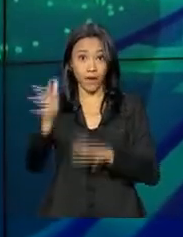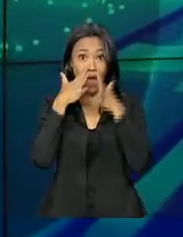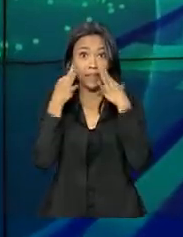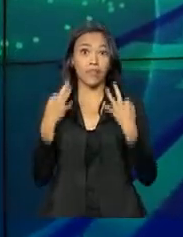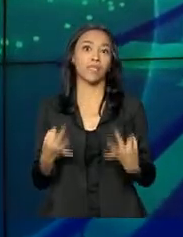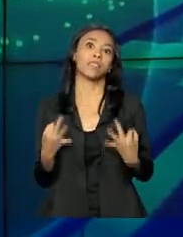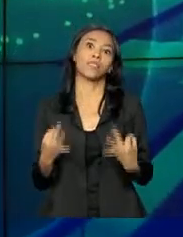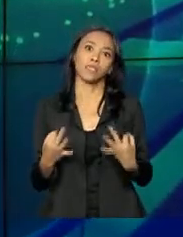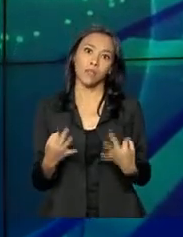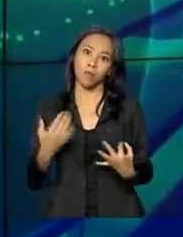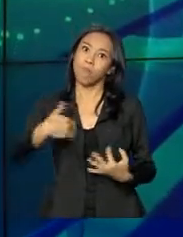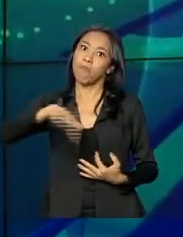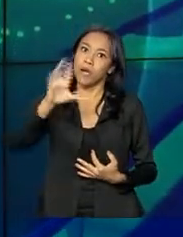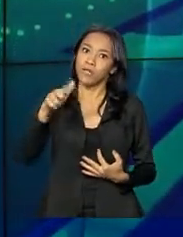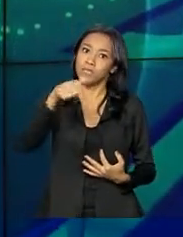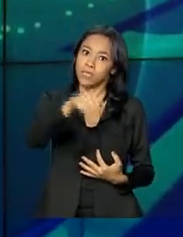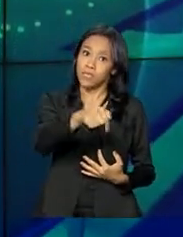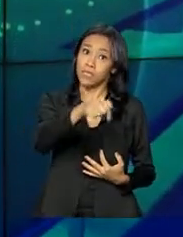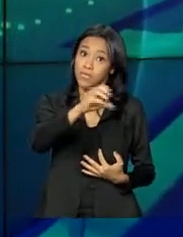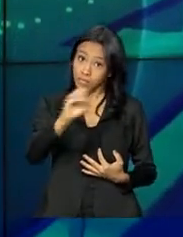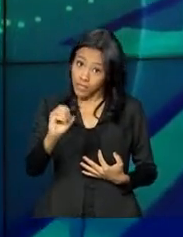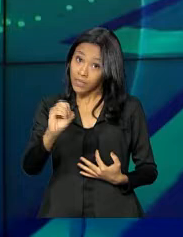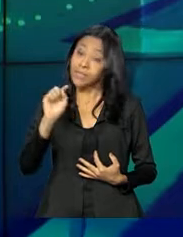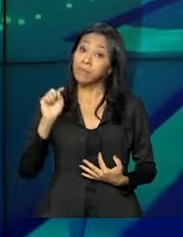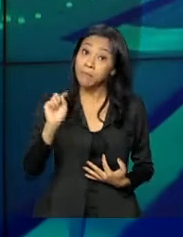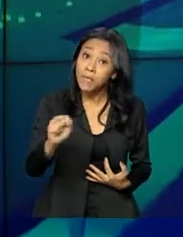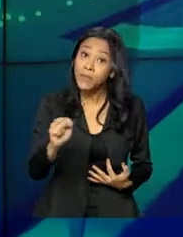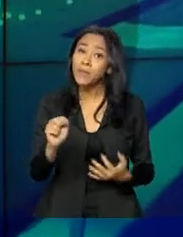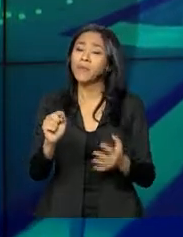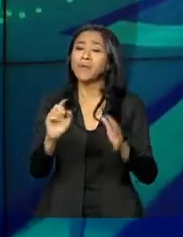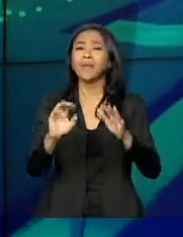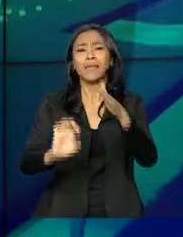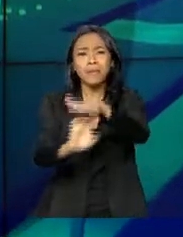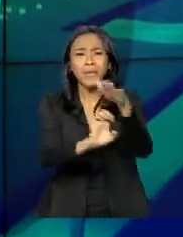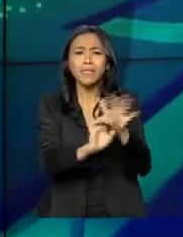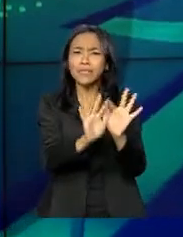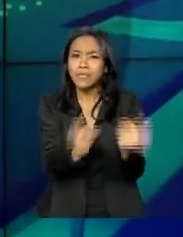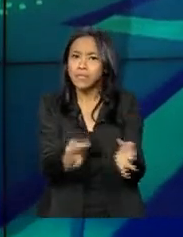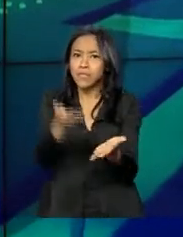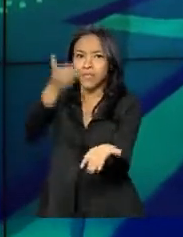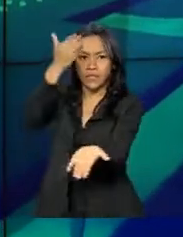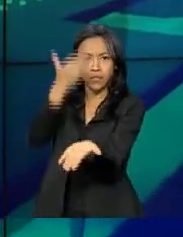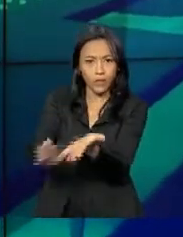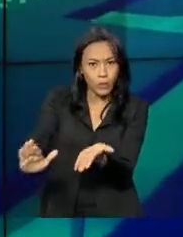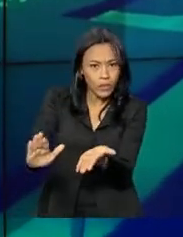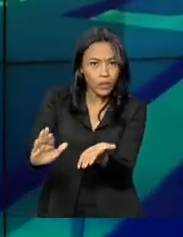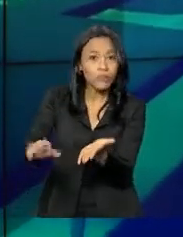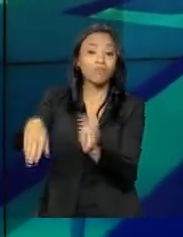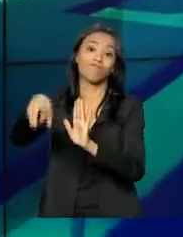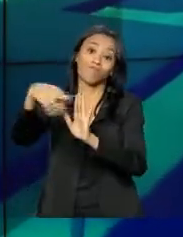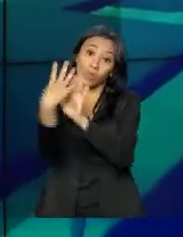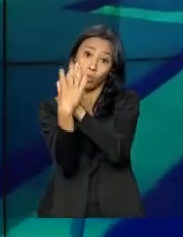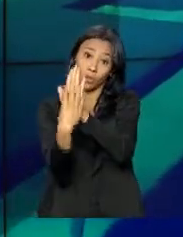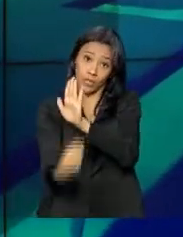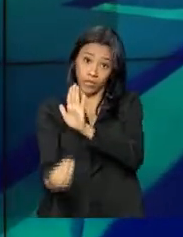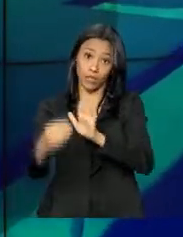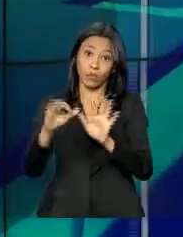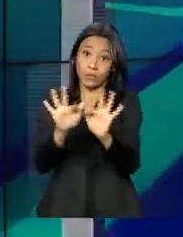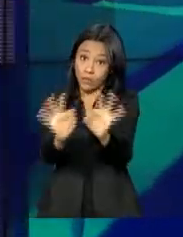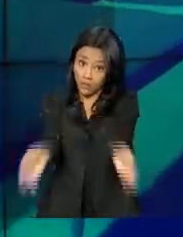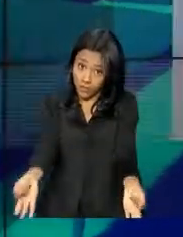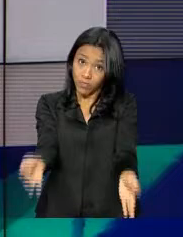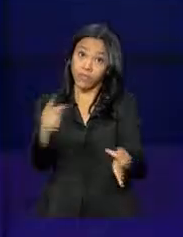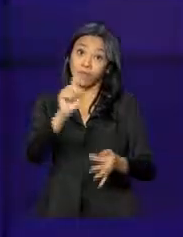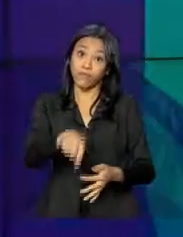risco de mais de 700 mil pequenas empresas serem excluídas do Simples Nacional. No total, elas devem cerca